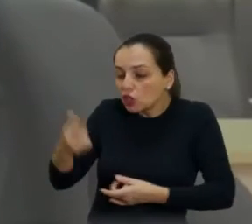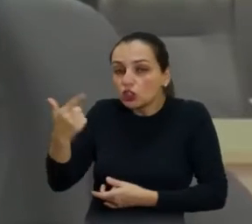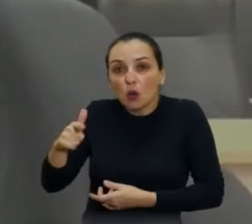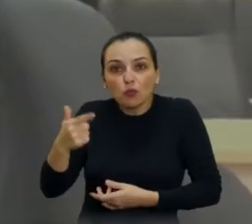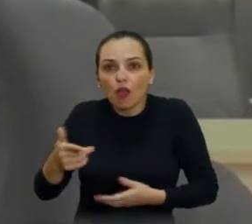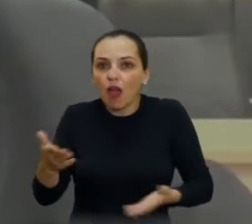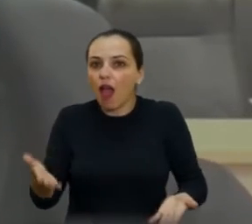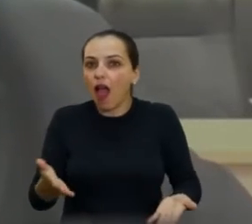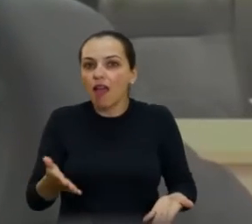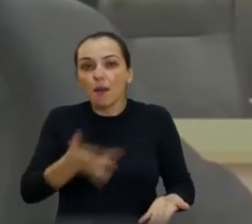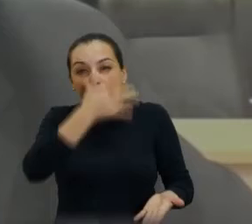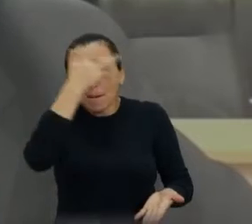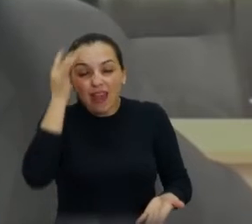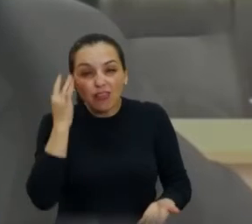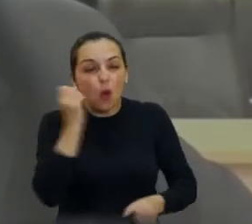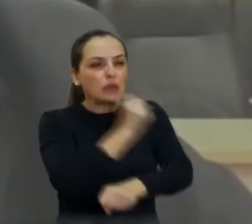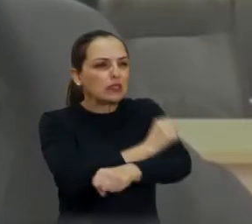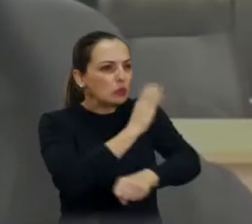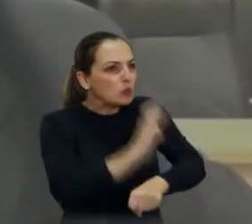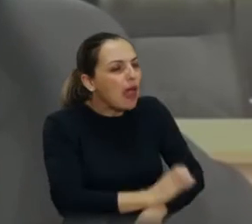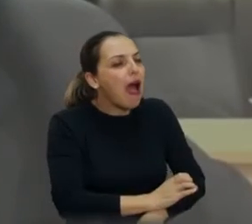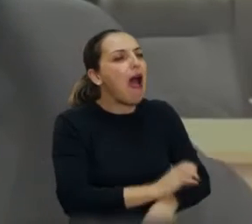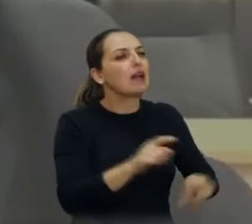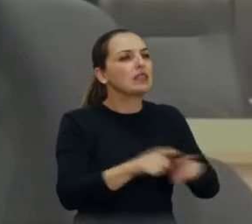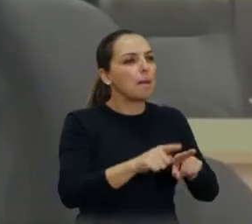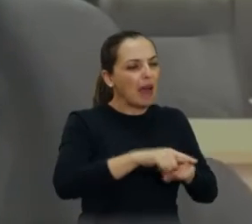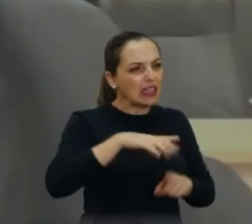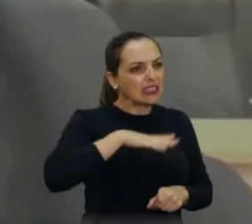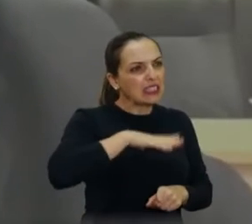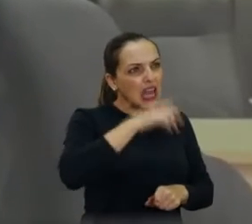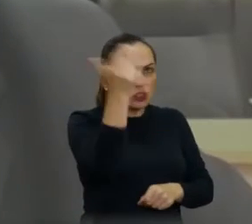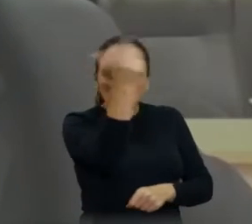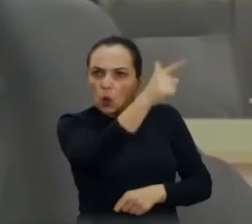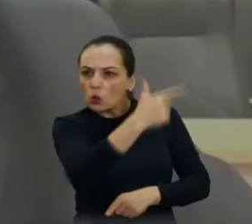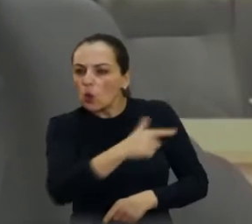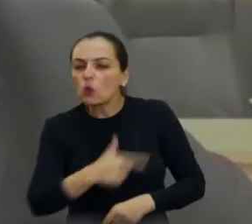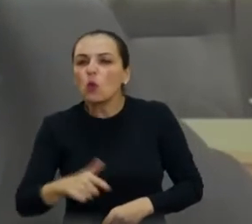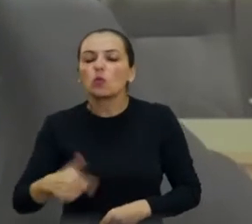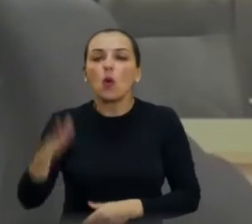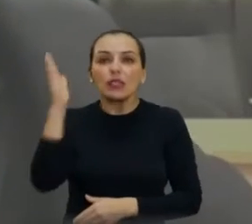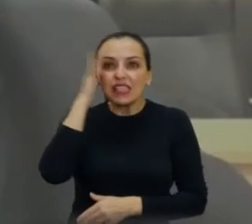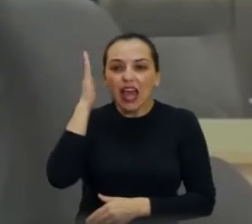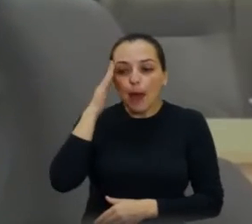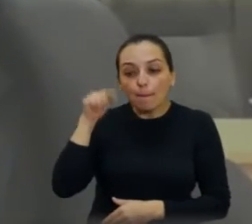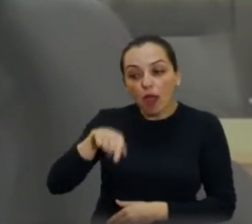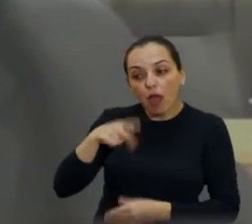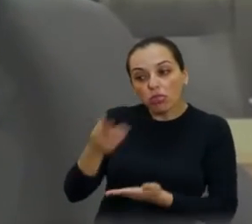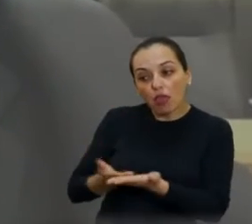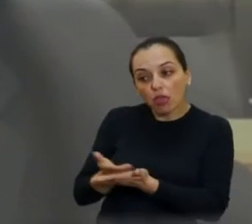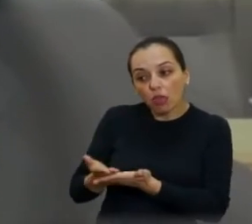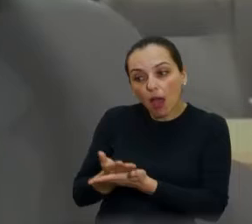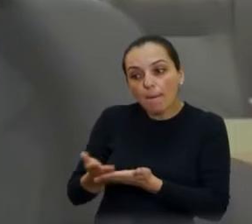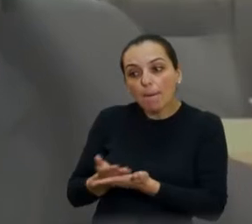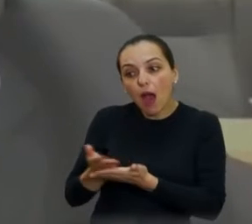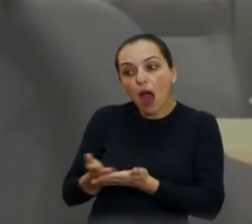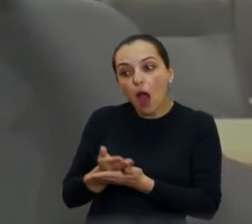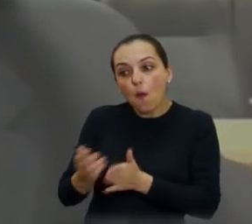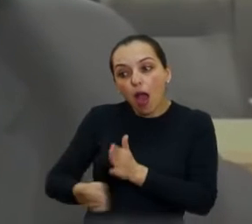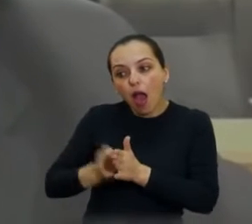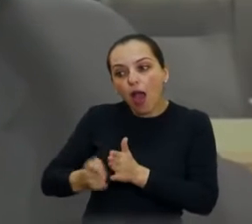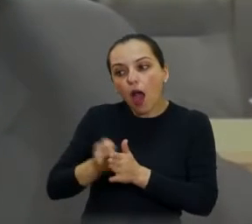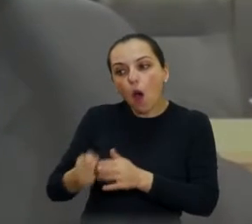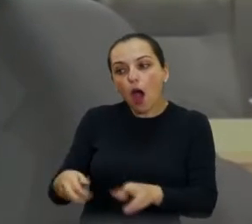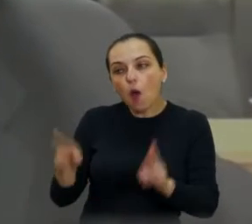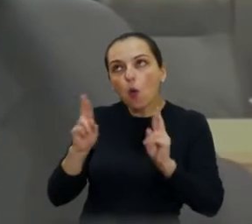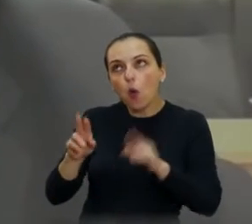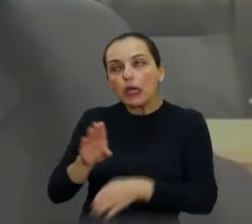Araraquara, não. De São Carlos, como eu vi falar aqui, de outras cidades. Porque sabe o tratamento aqui, vem Araraquara uma esperança de se